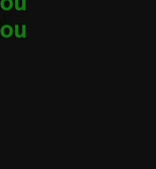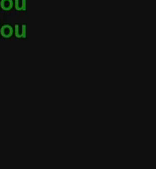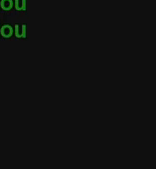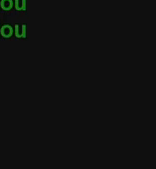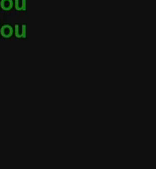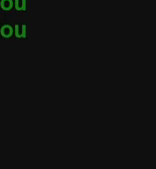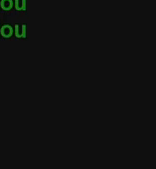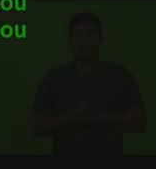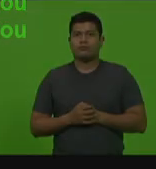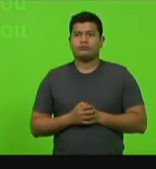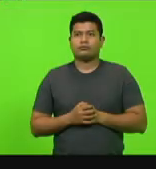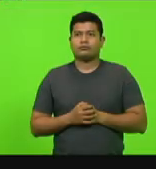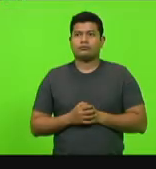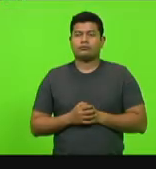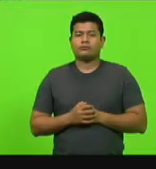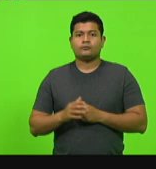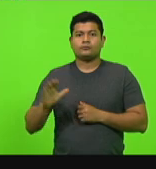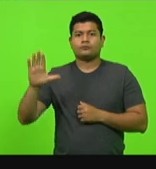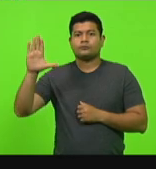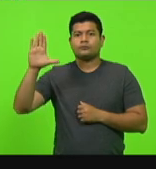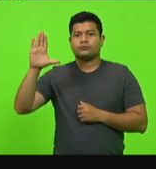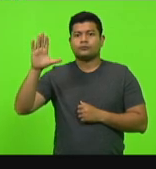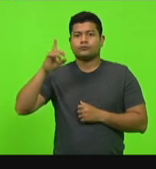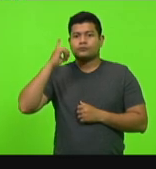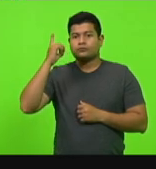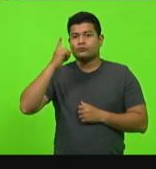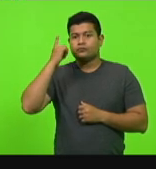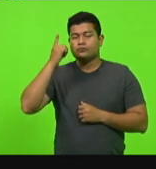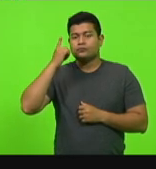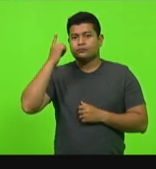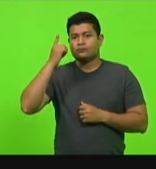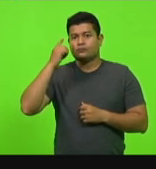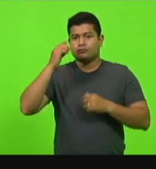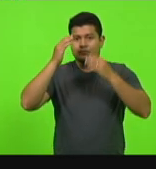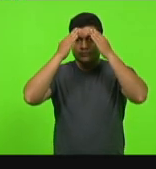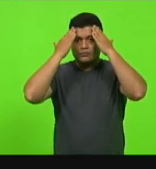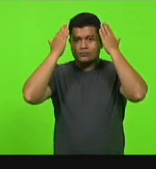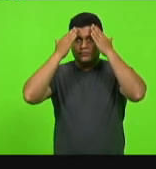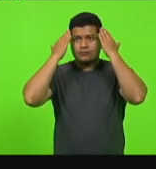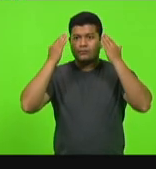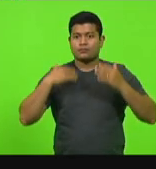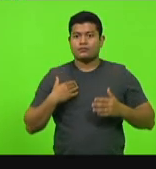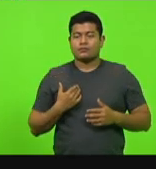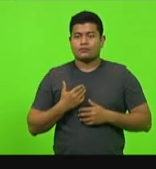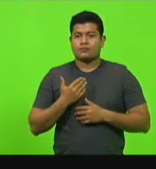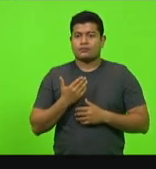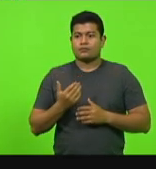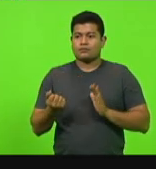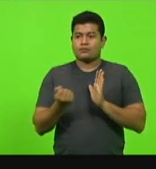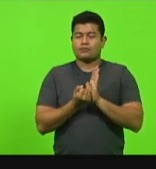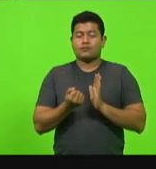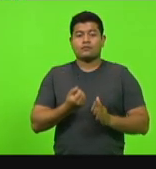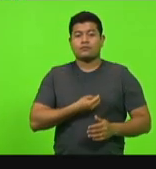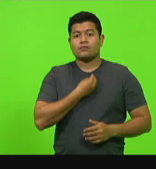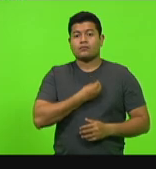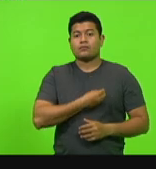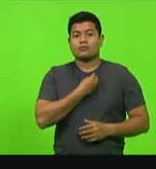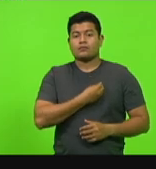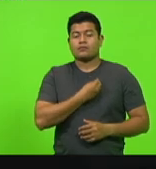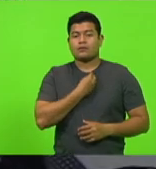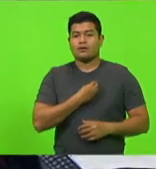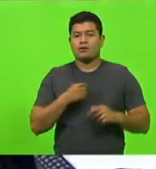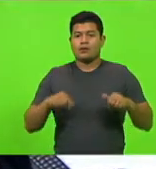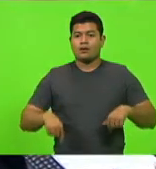Presidente, só uma questão de ordem. Questão de ordem, deputado Zé Milton Schaefer. Apenas para registrar a presença aqui no